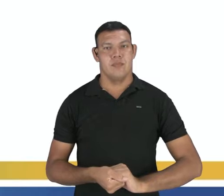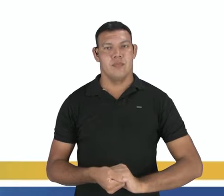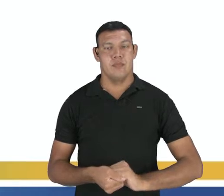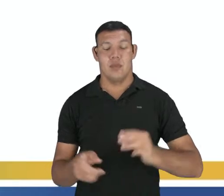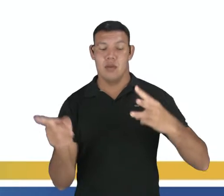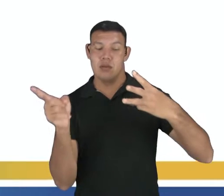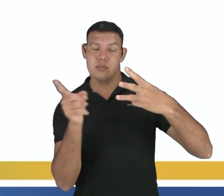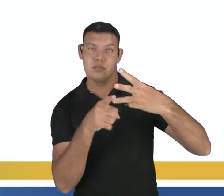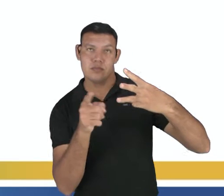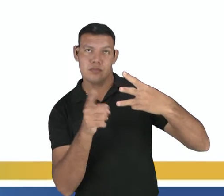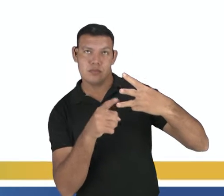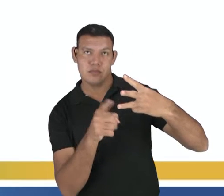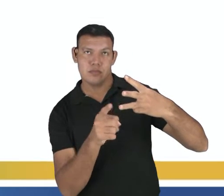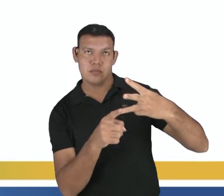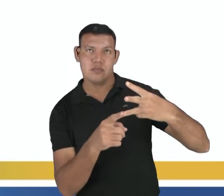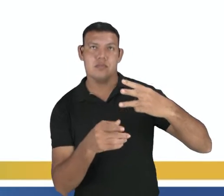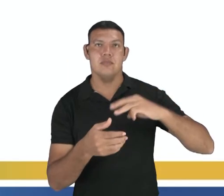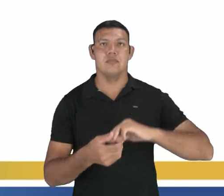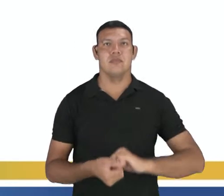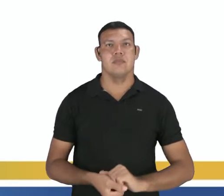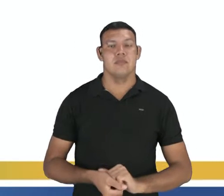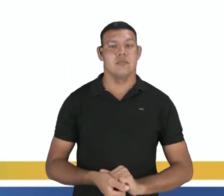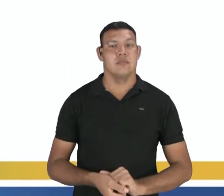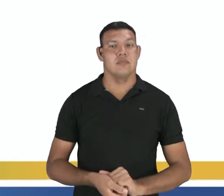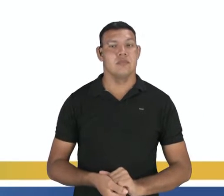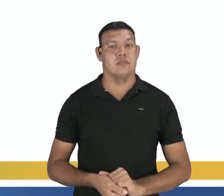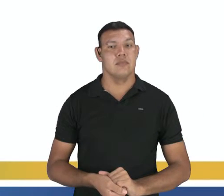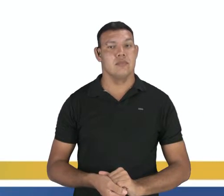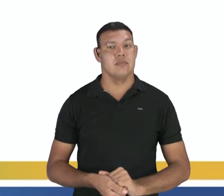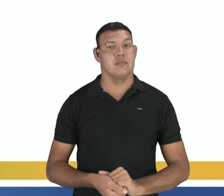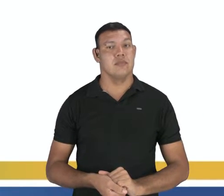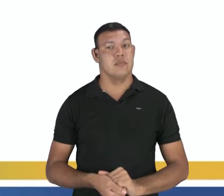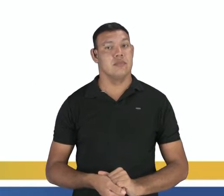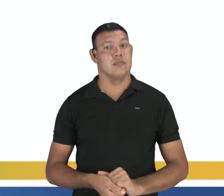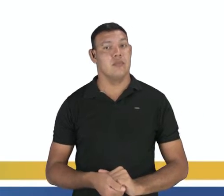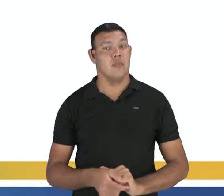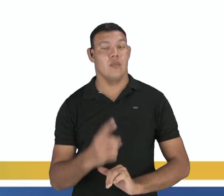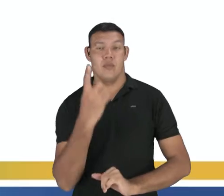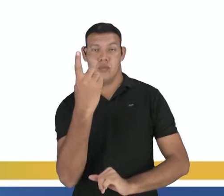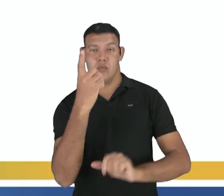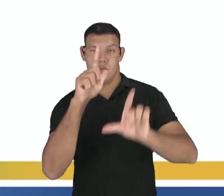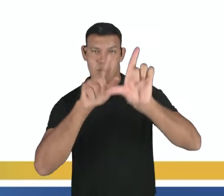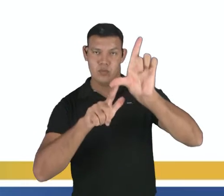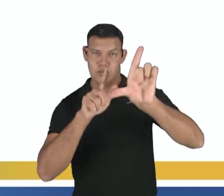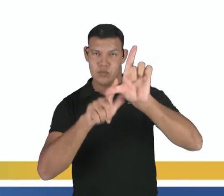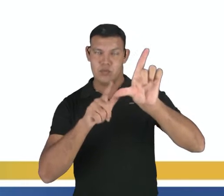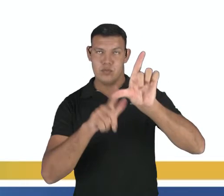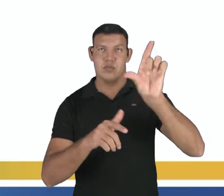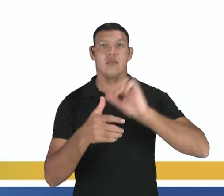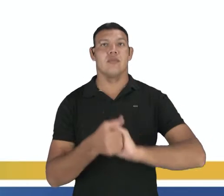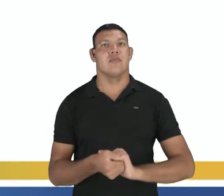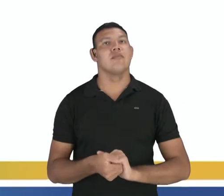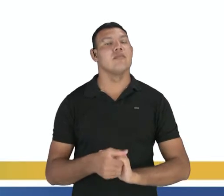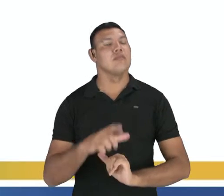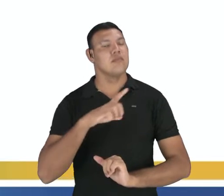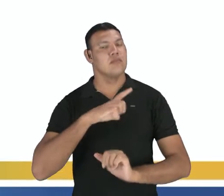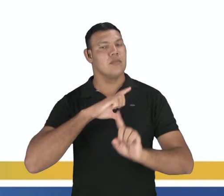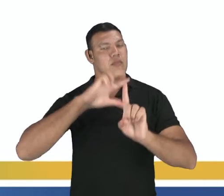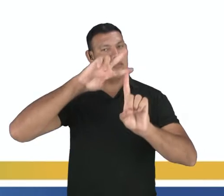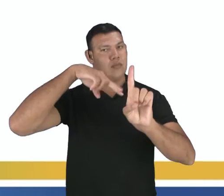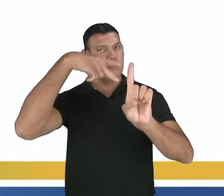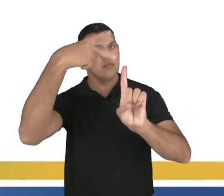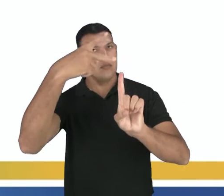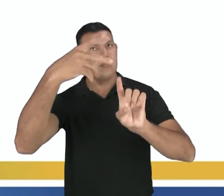contenha. Um outro ponto bem relevante é pelo menos uma incógnita no expoente e